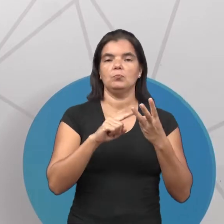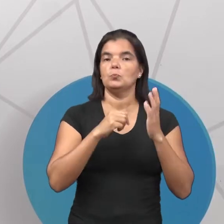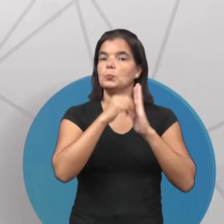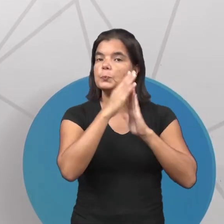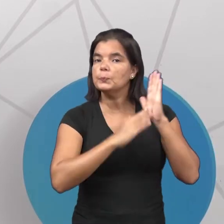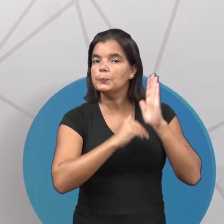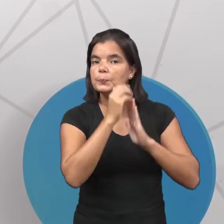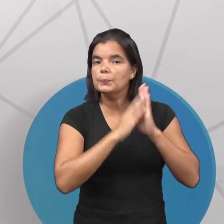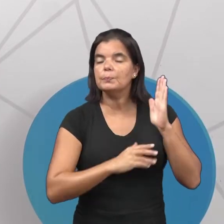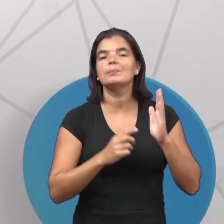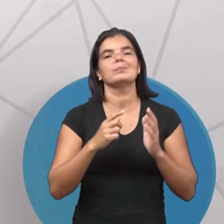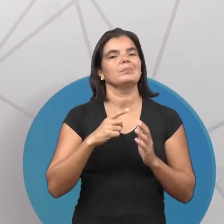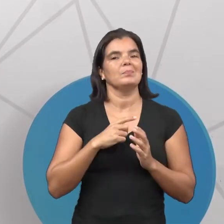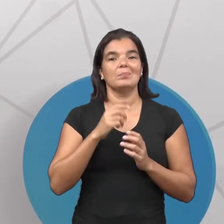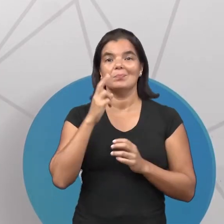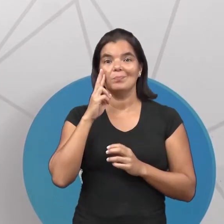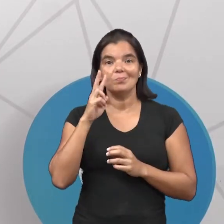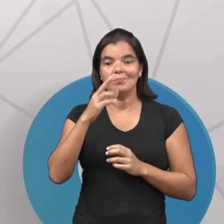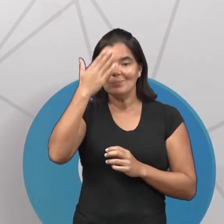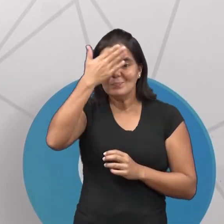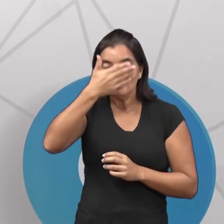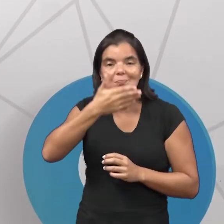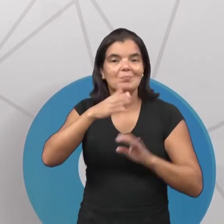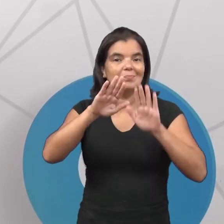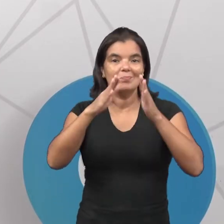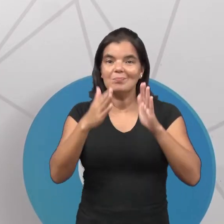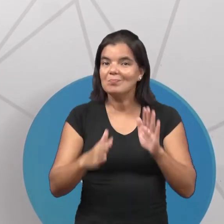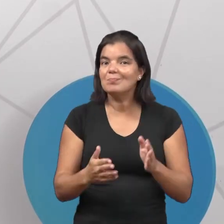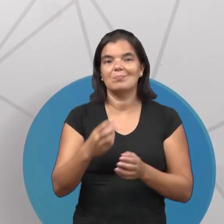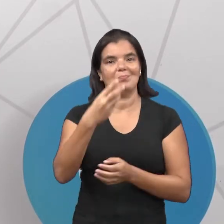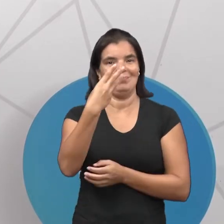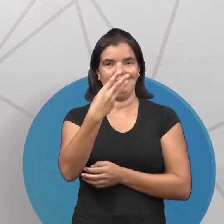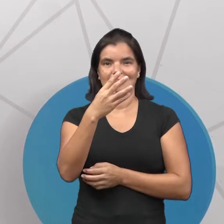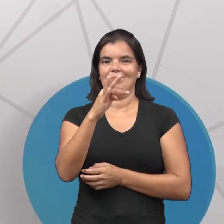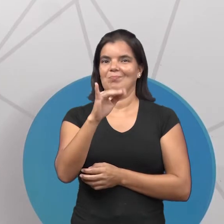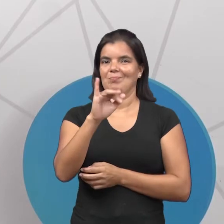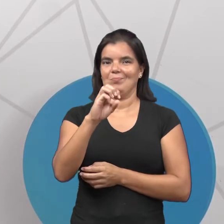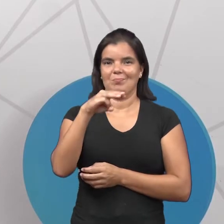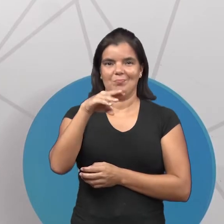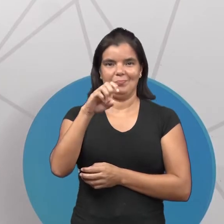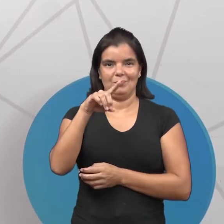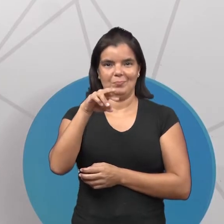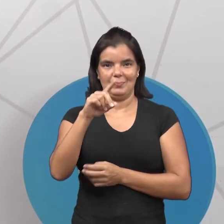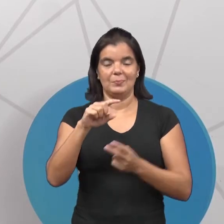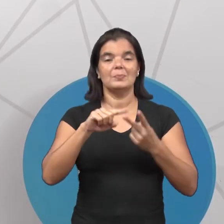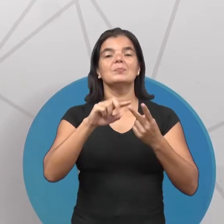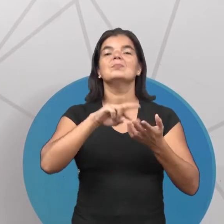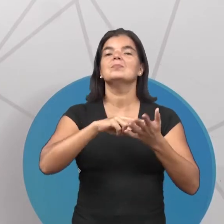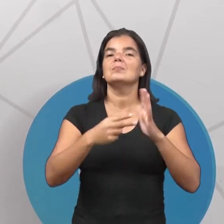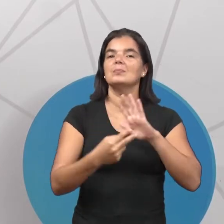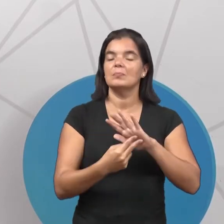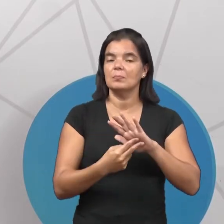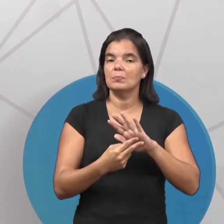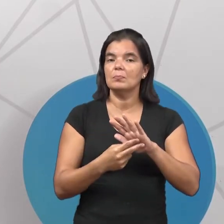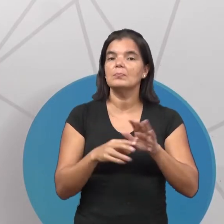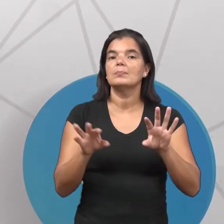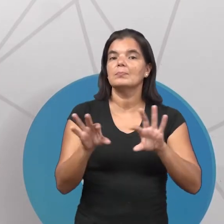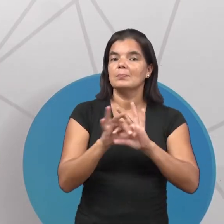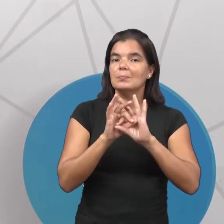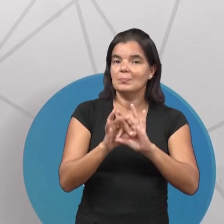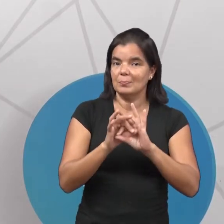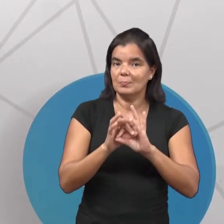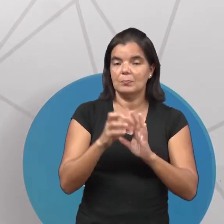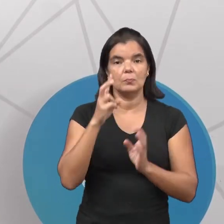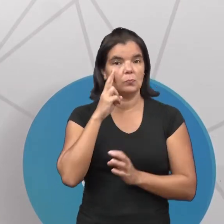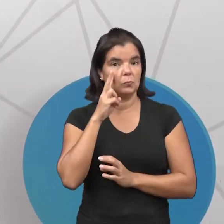pinturas, nós não estamos diante de obras de arte tridimensionais. A tridimensão, ela está relacionada ao